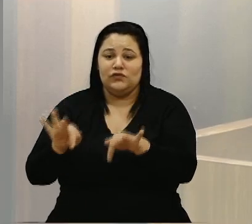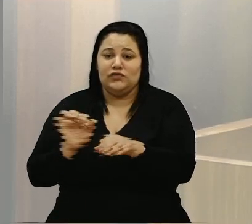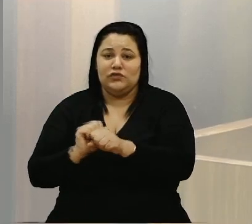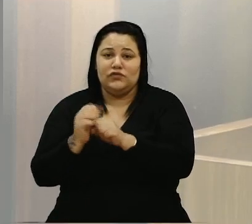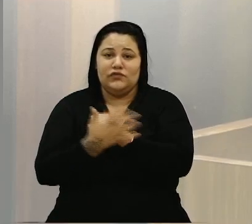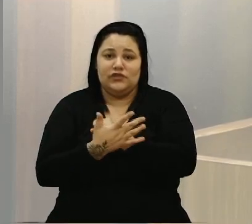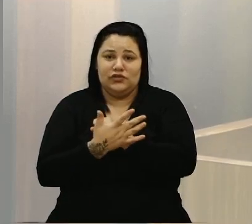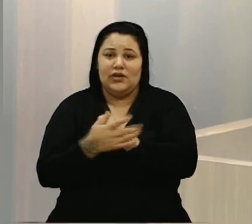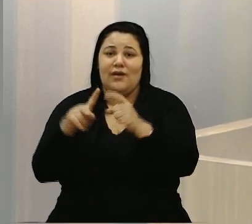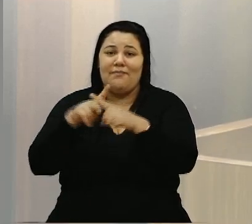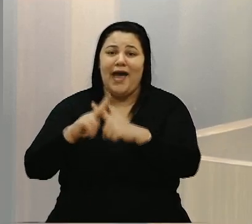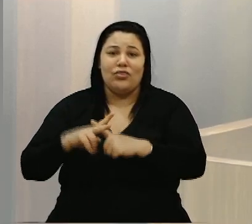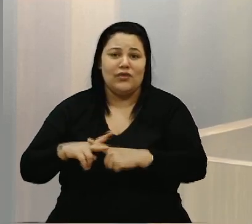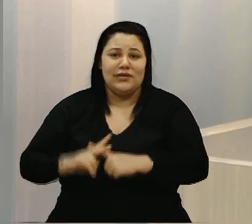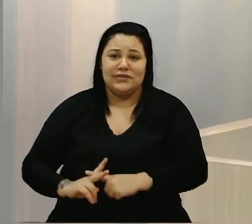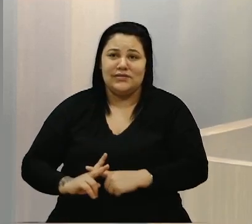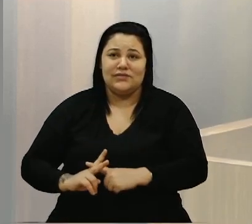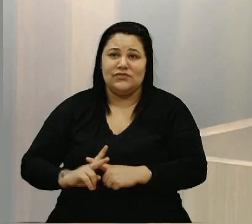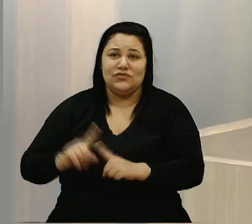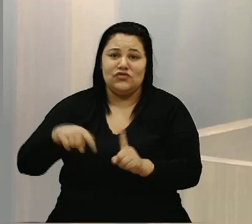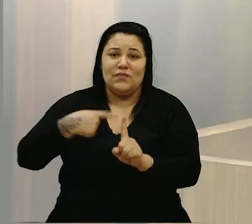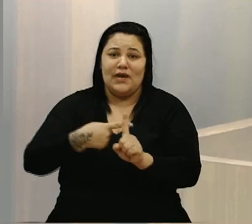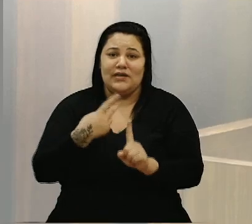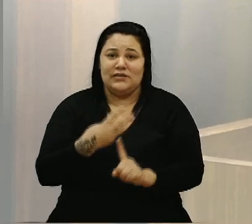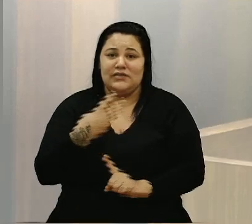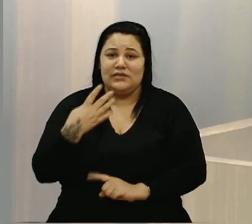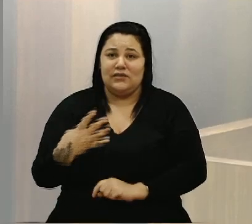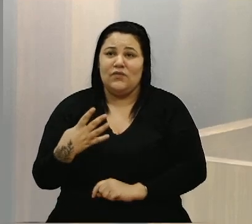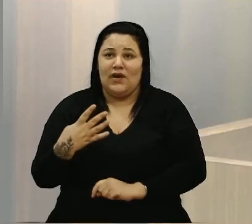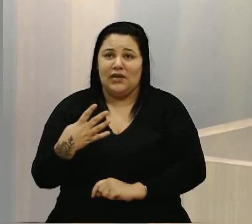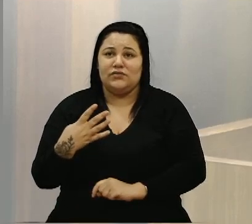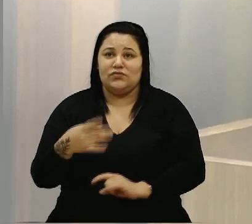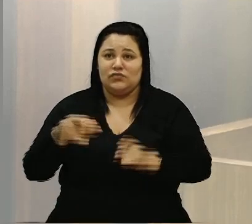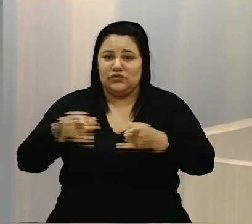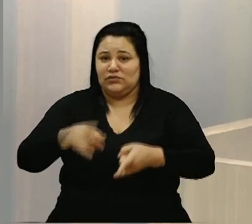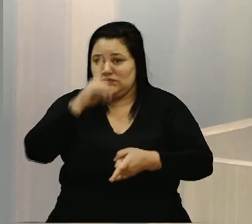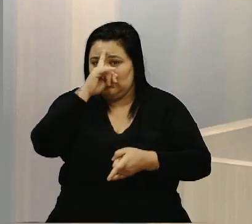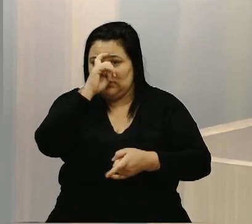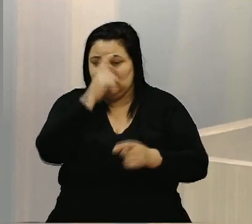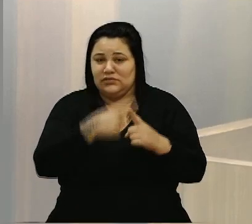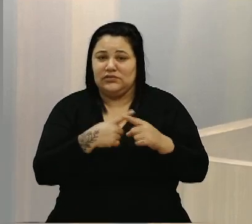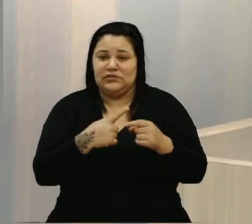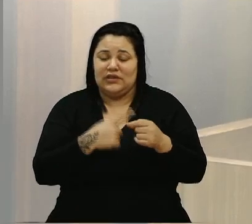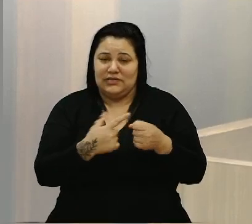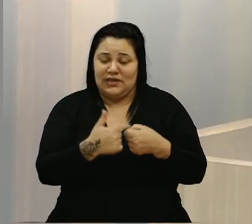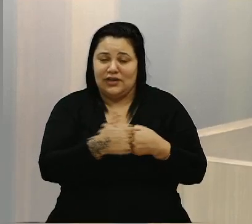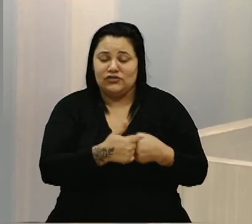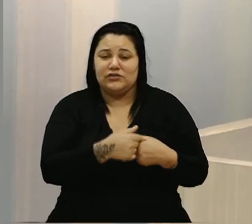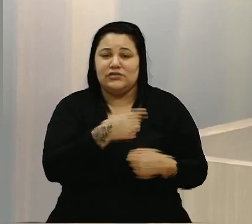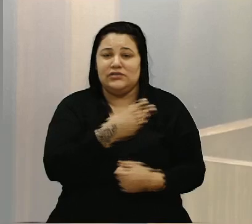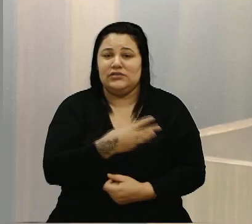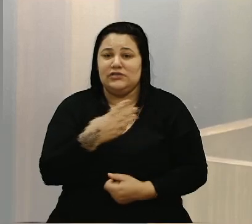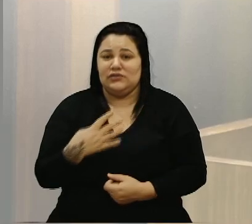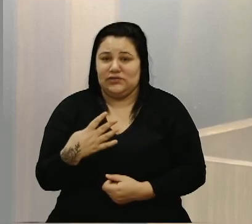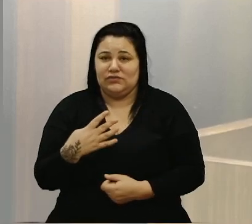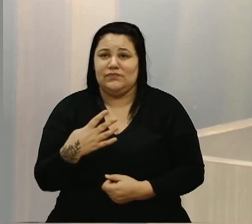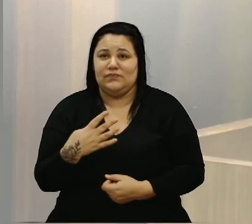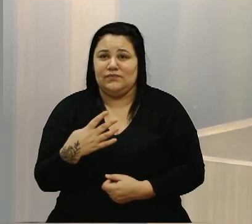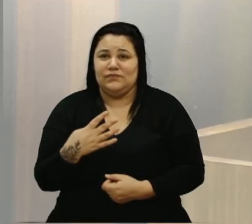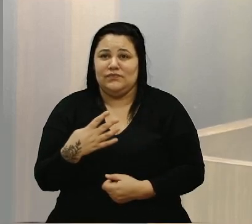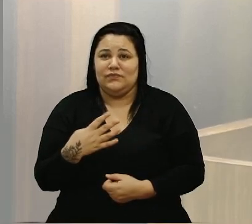a manutenção de mais 34 leitos na nossa cidade, 34 leitos